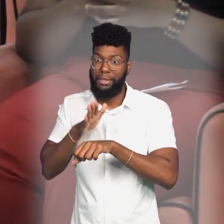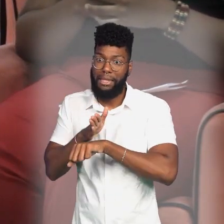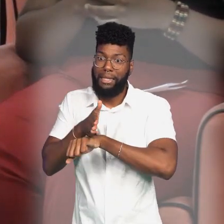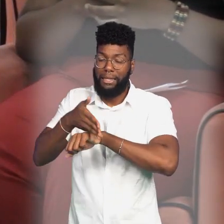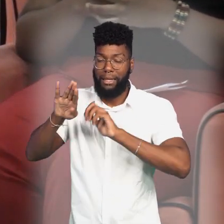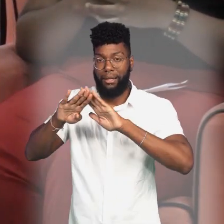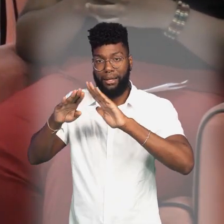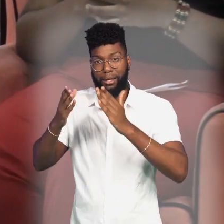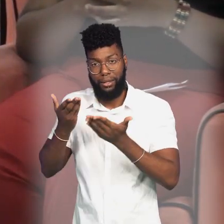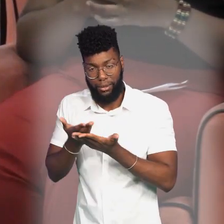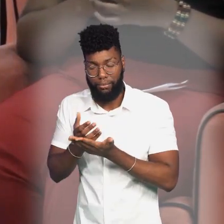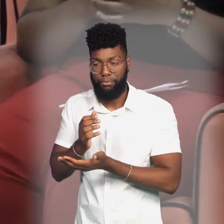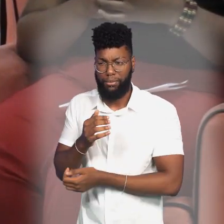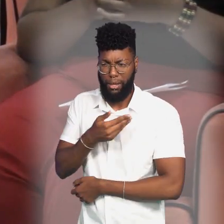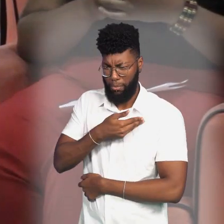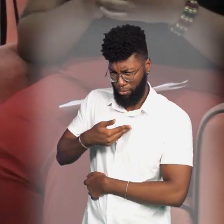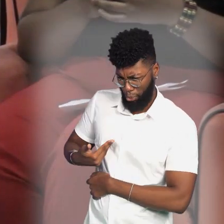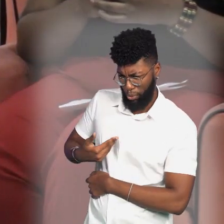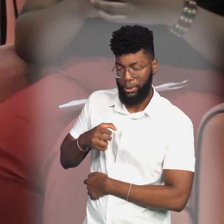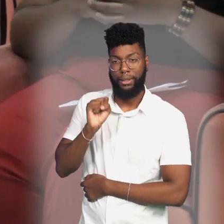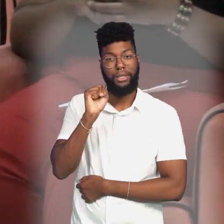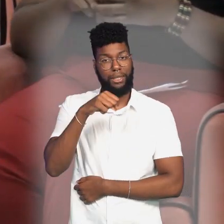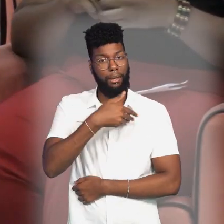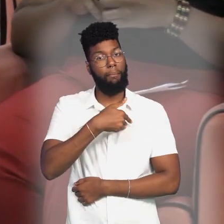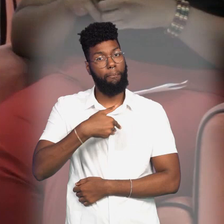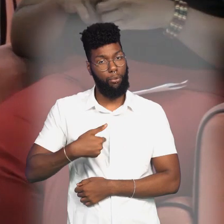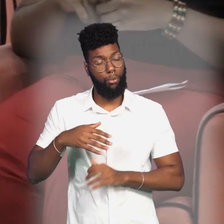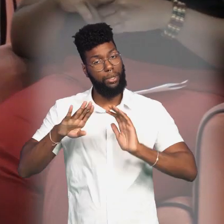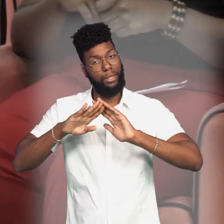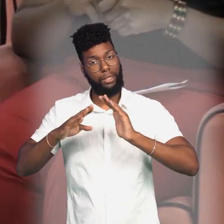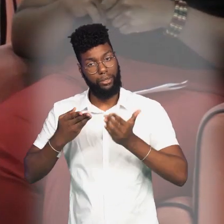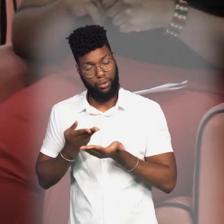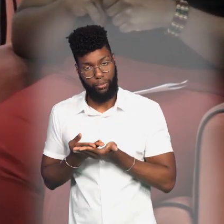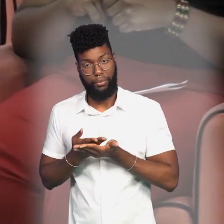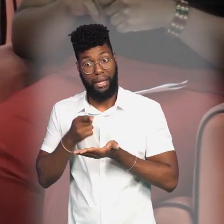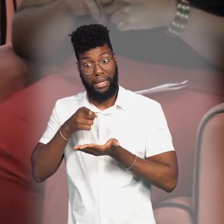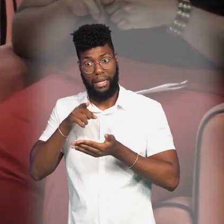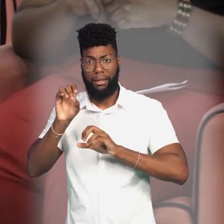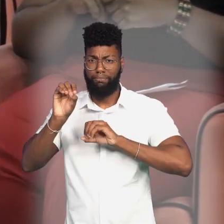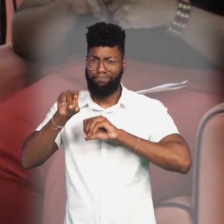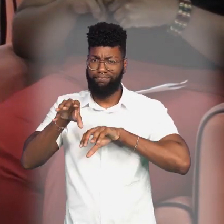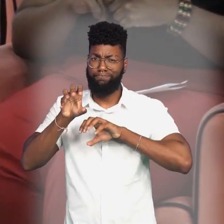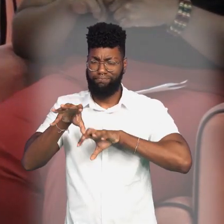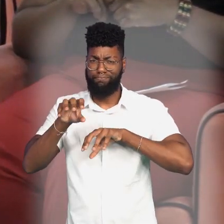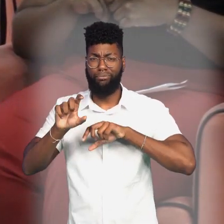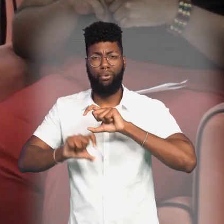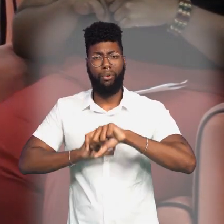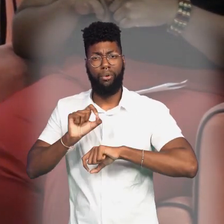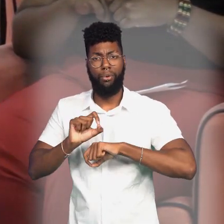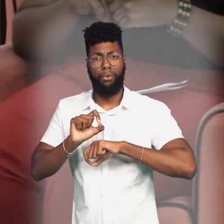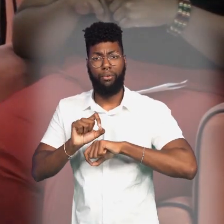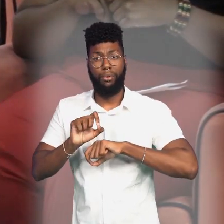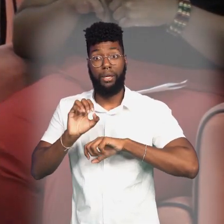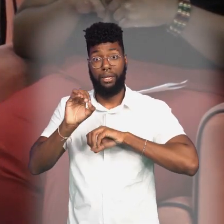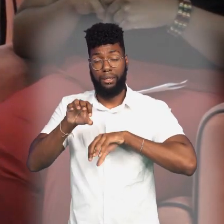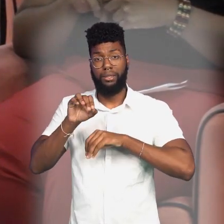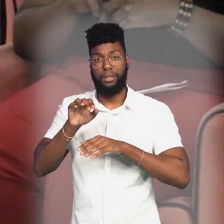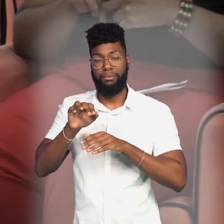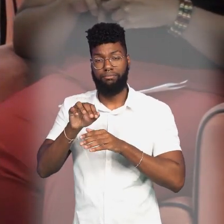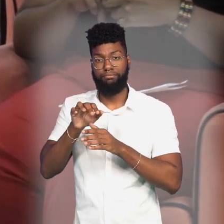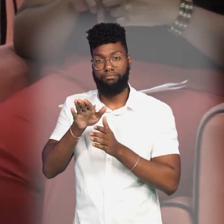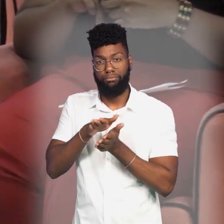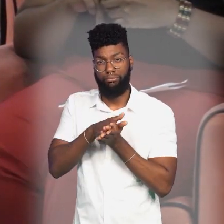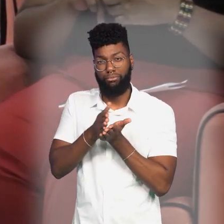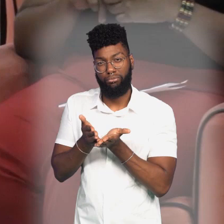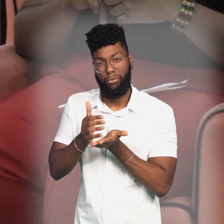É público? É público, isso. É uma escola que ensina o Alcorão, que é a